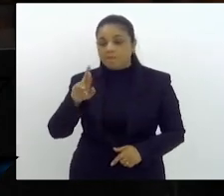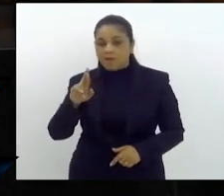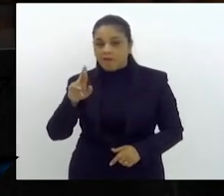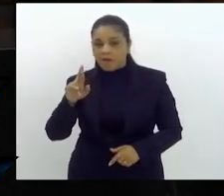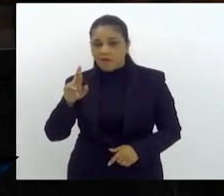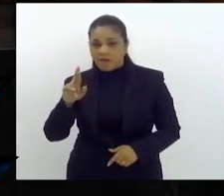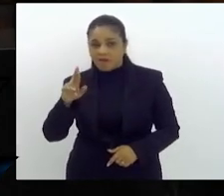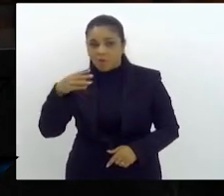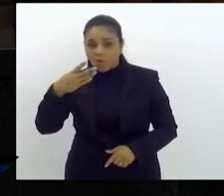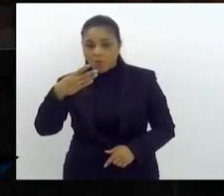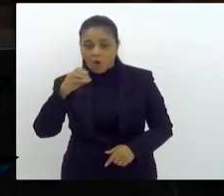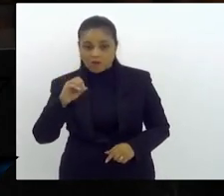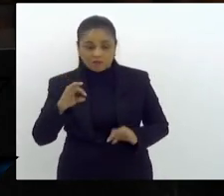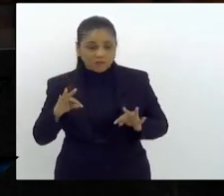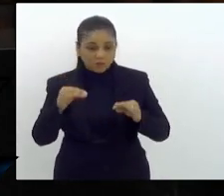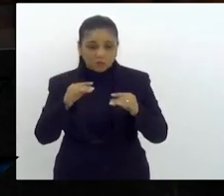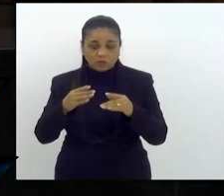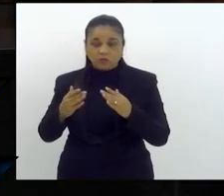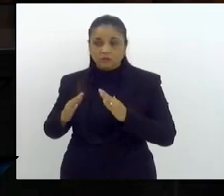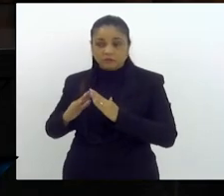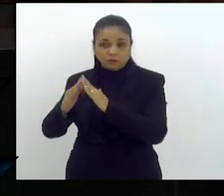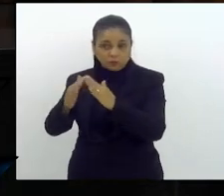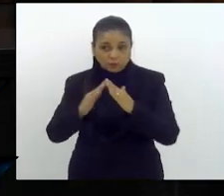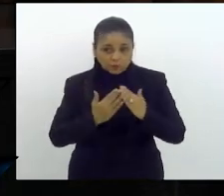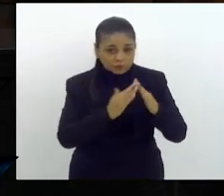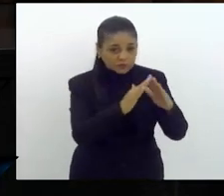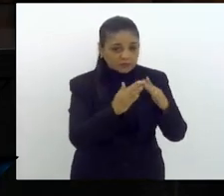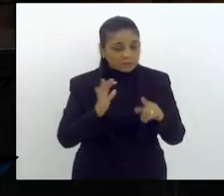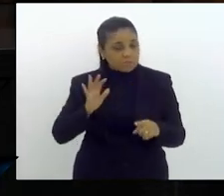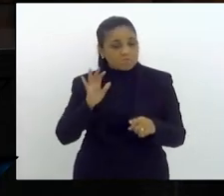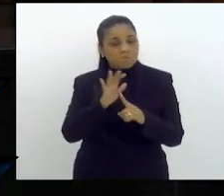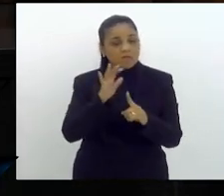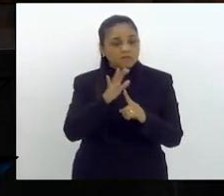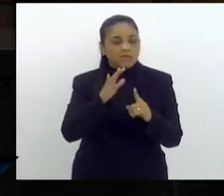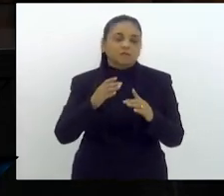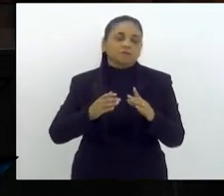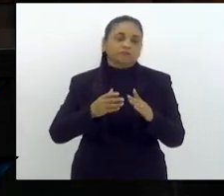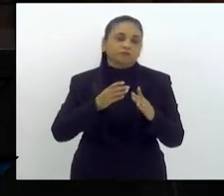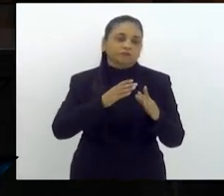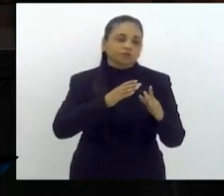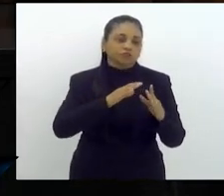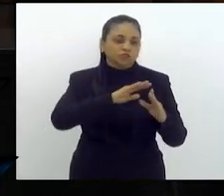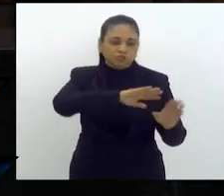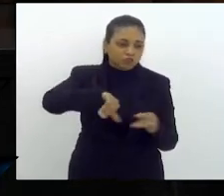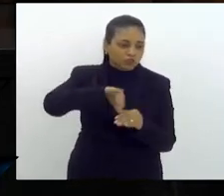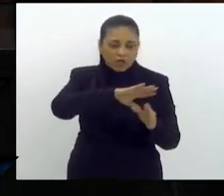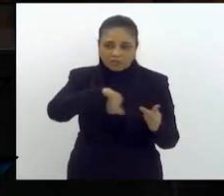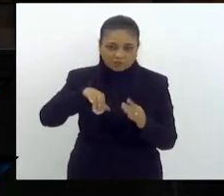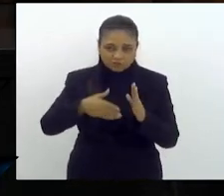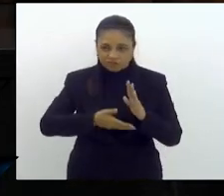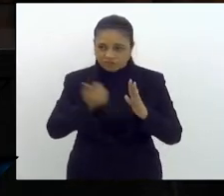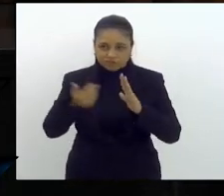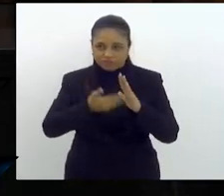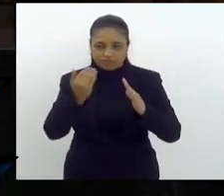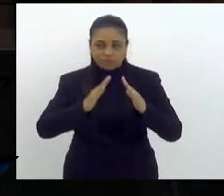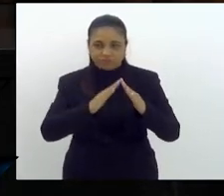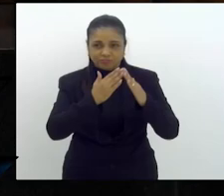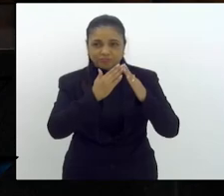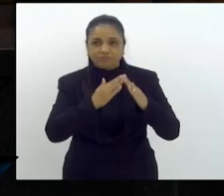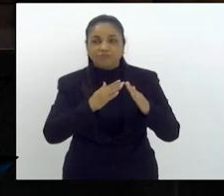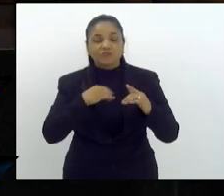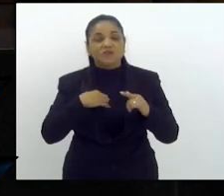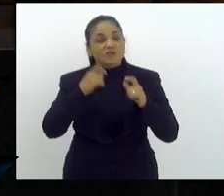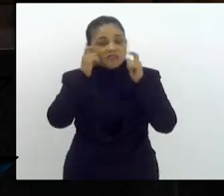estão sendo ameaçadas novamente de despejo uma covardia que junta os interesses